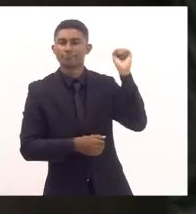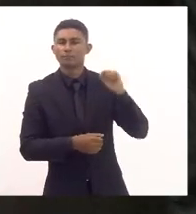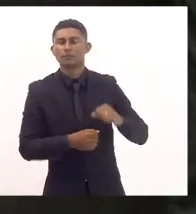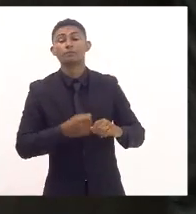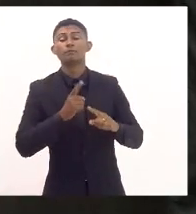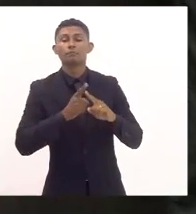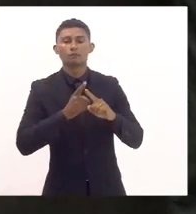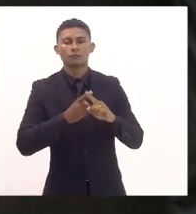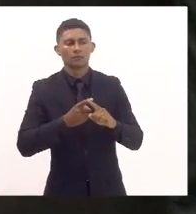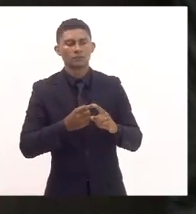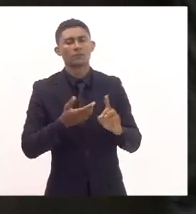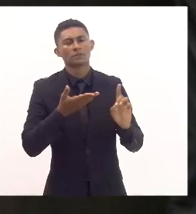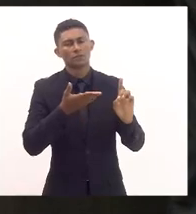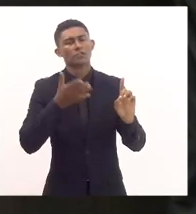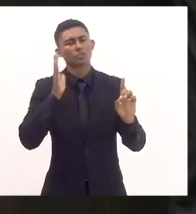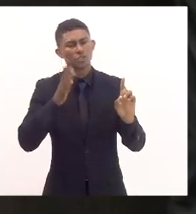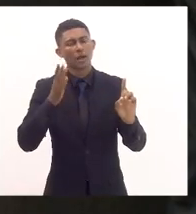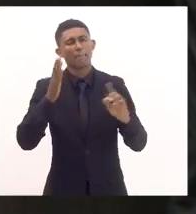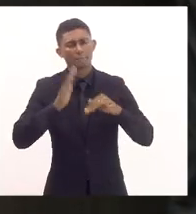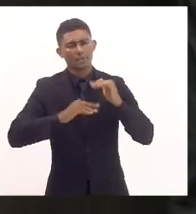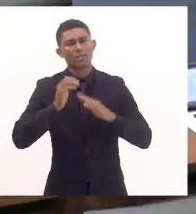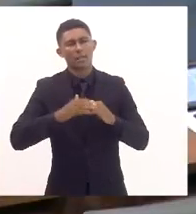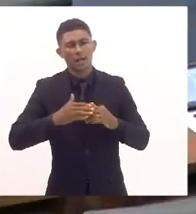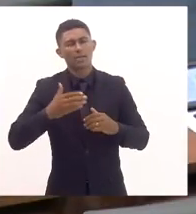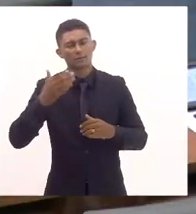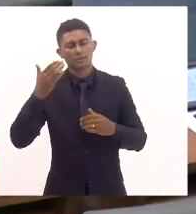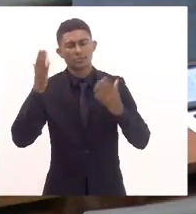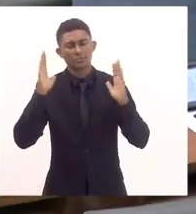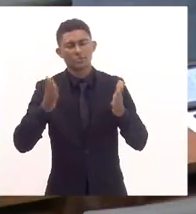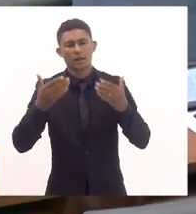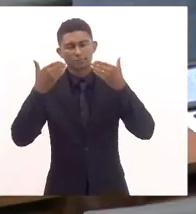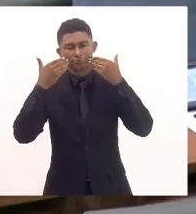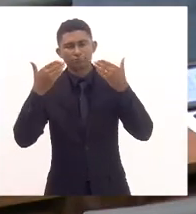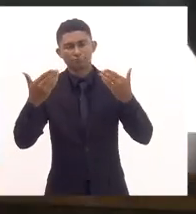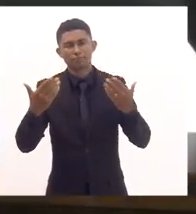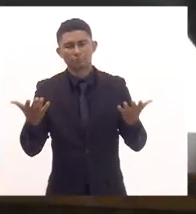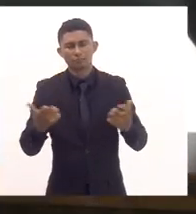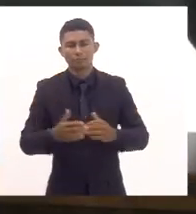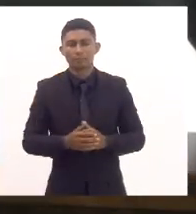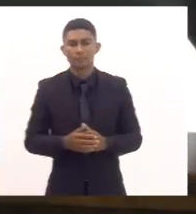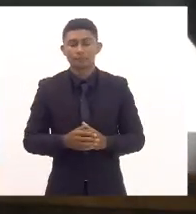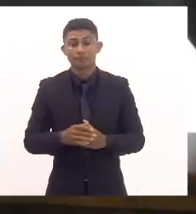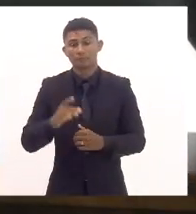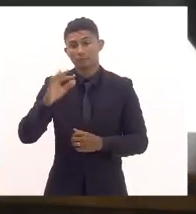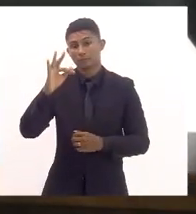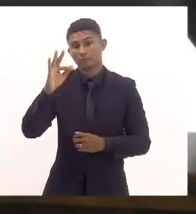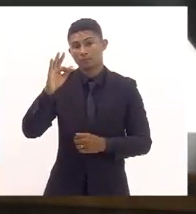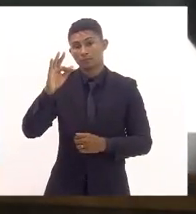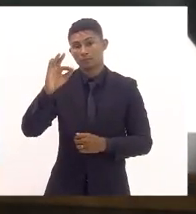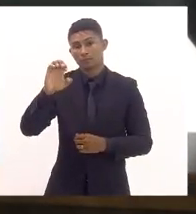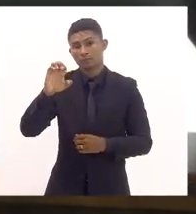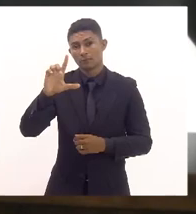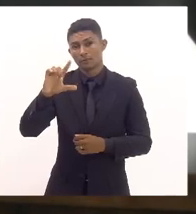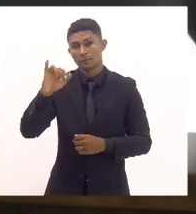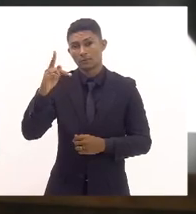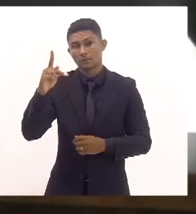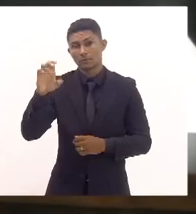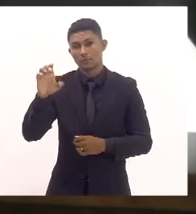já ter se mostrado capaz aí para o cargo obrigado o deputado Felipe Soares